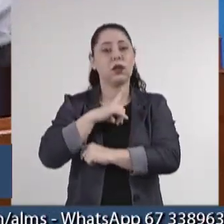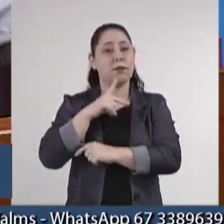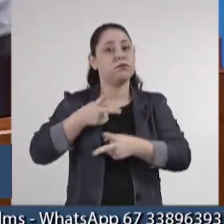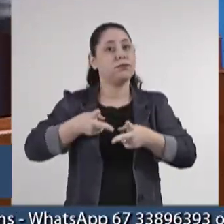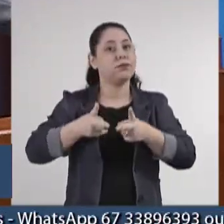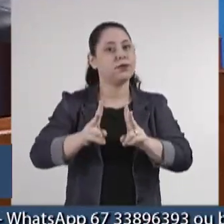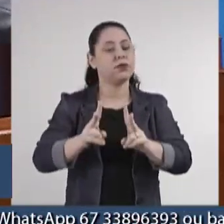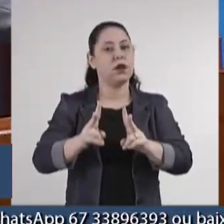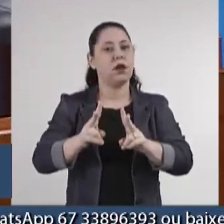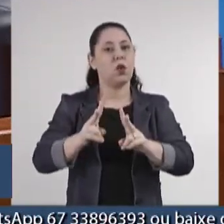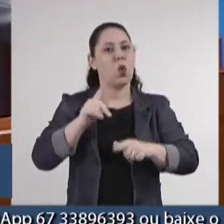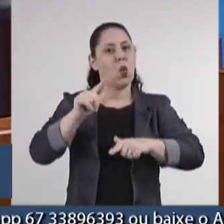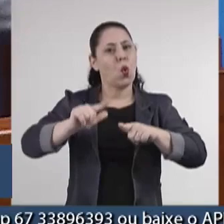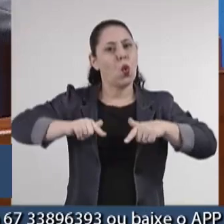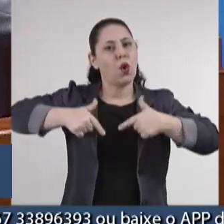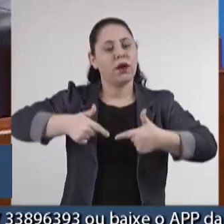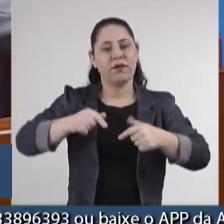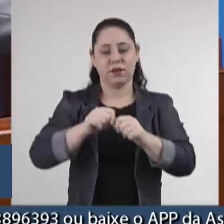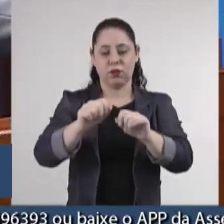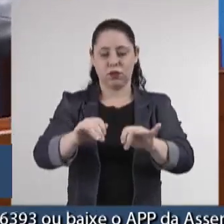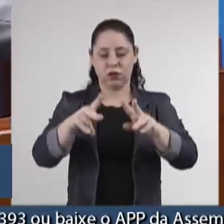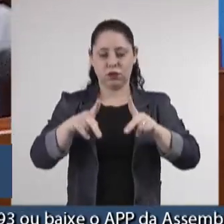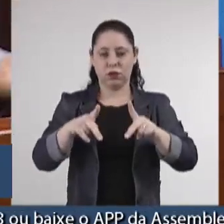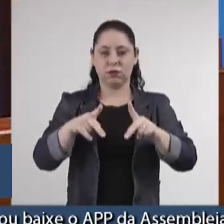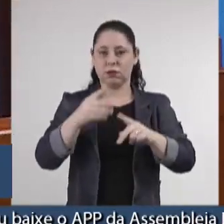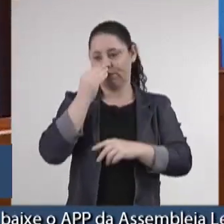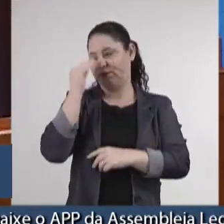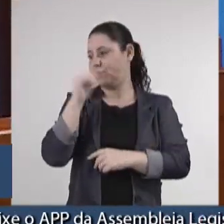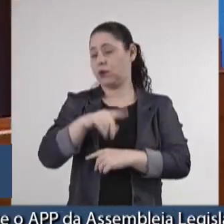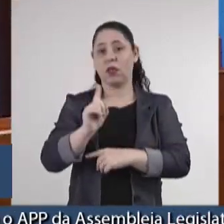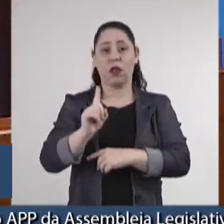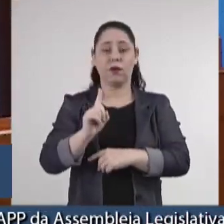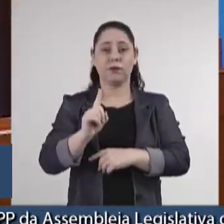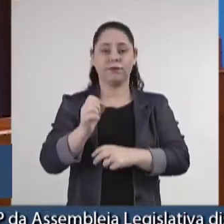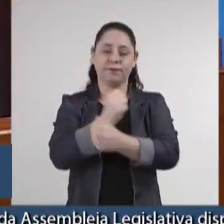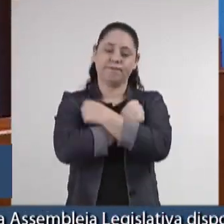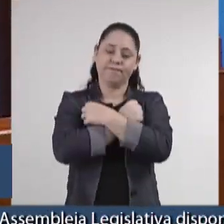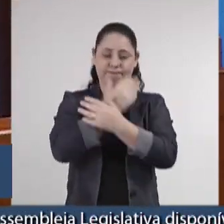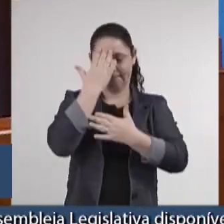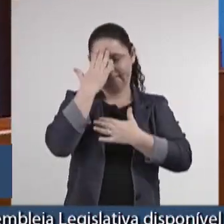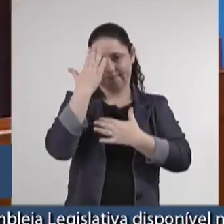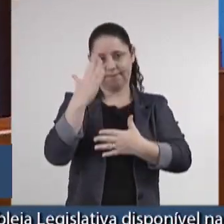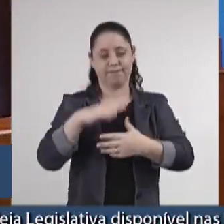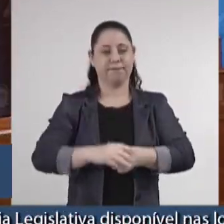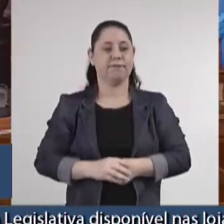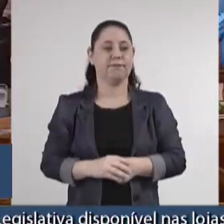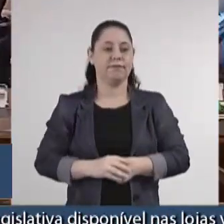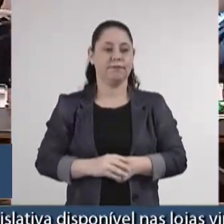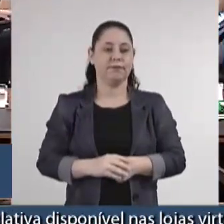que continuar. Não dá para fazer uma audiência pública e largar também, não. Um abraço, muito obrigado.